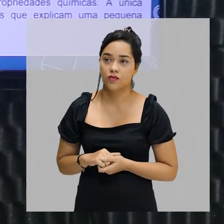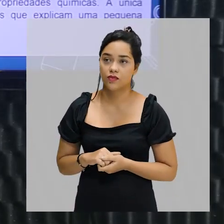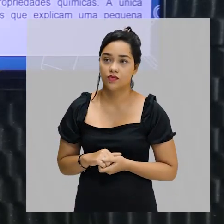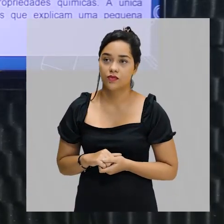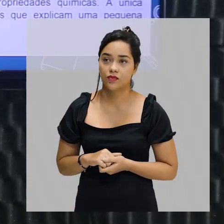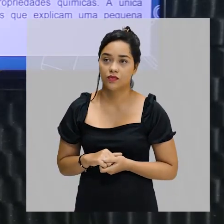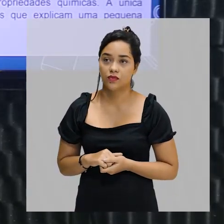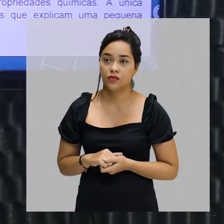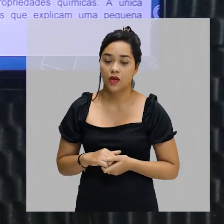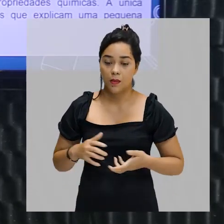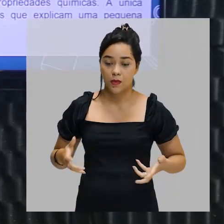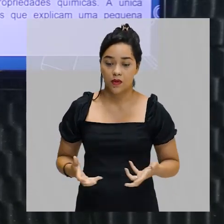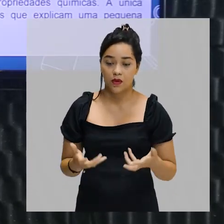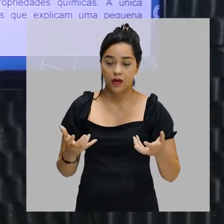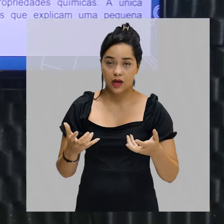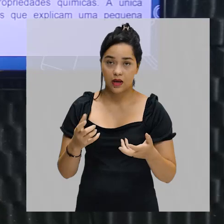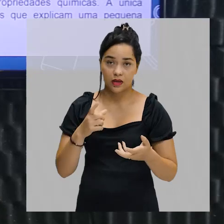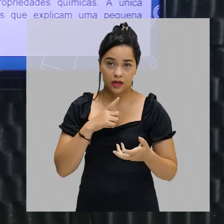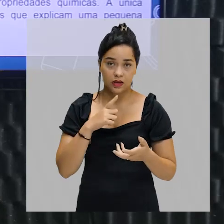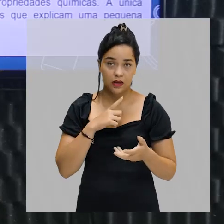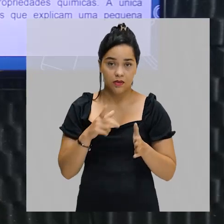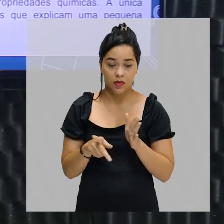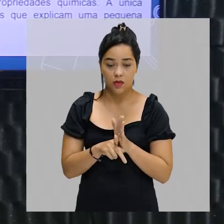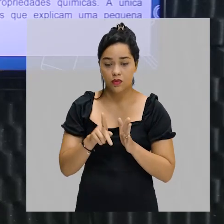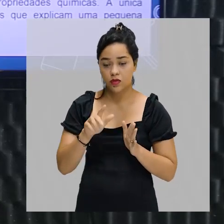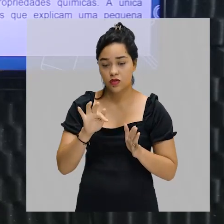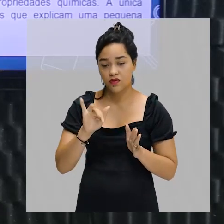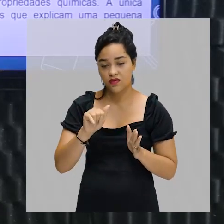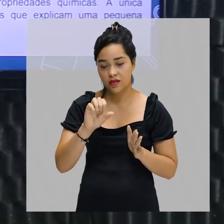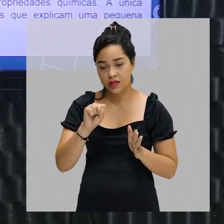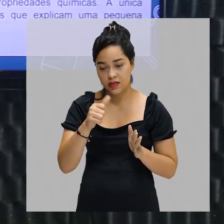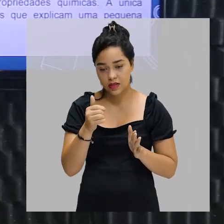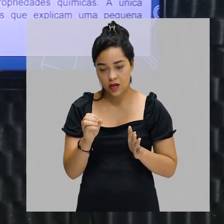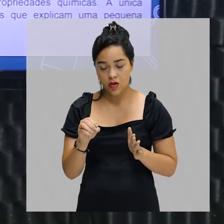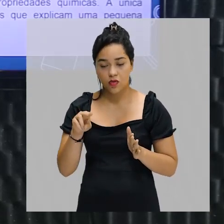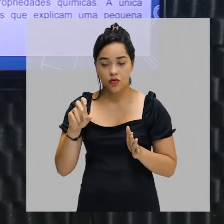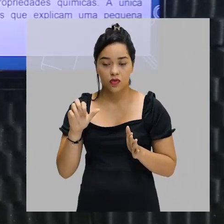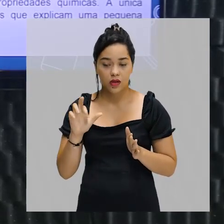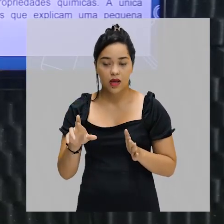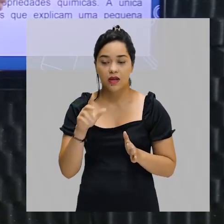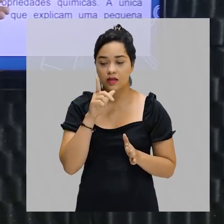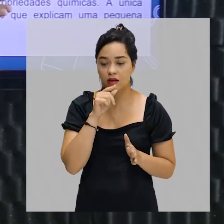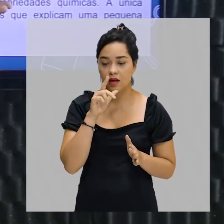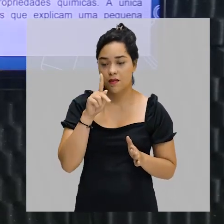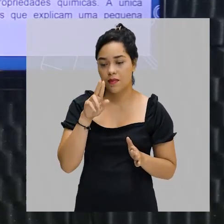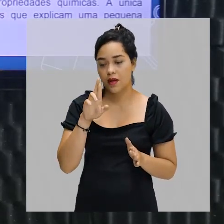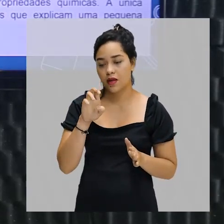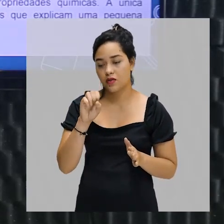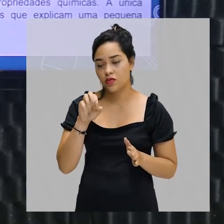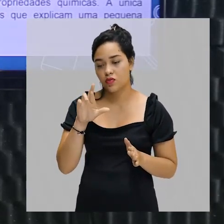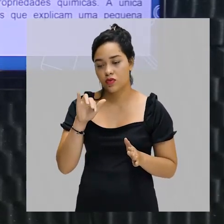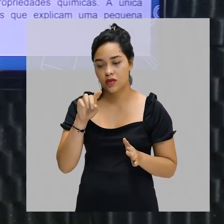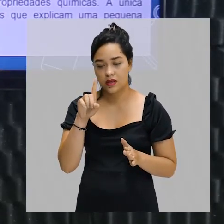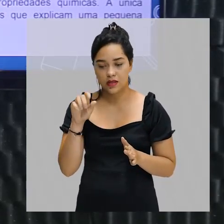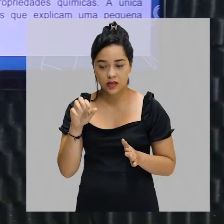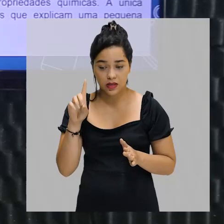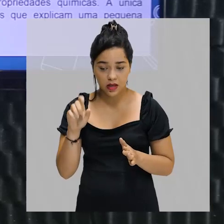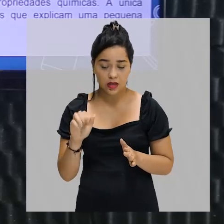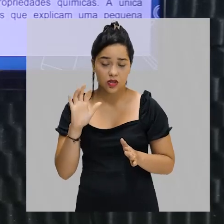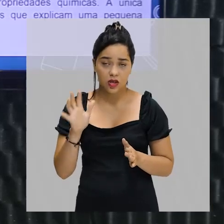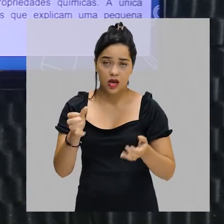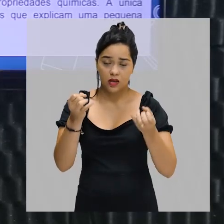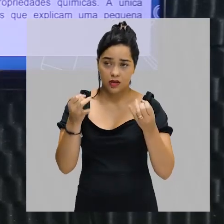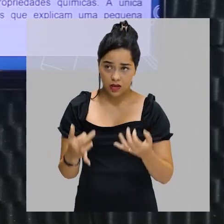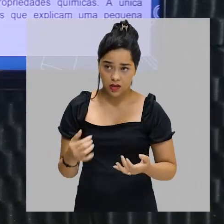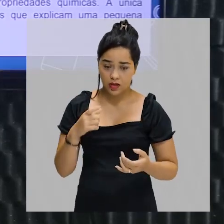Então, para provocar uma reação de fissão nuclear nos reatores de água pressurizada, nós falamos na aula passada,